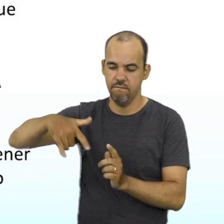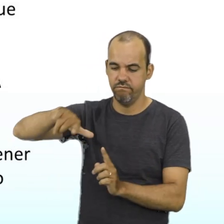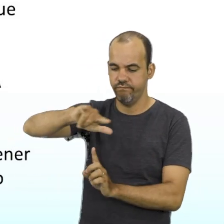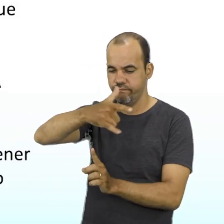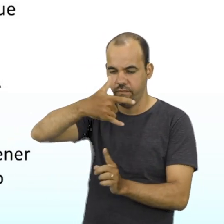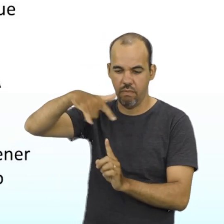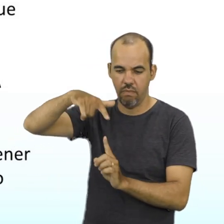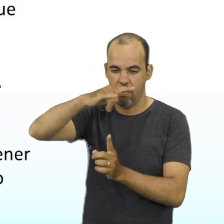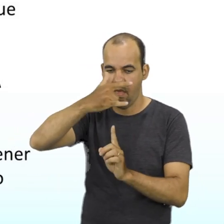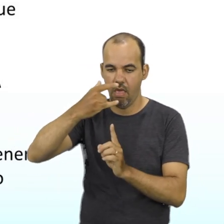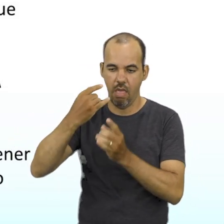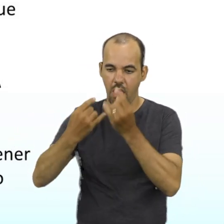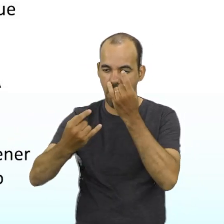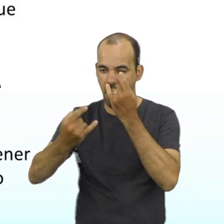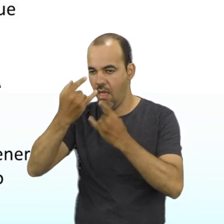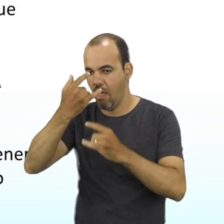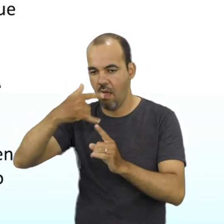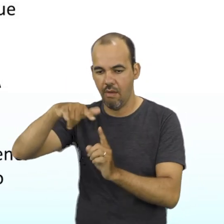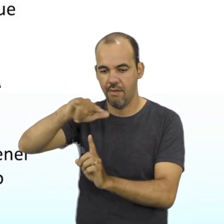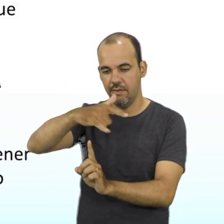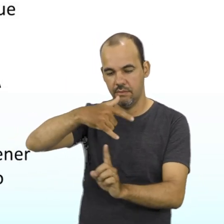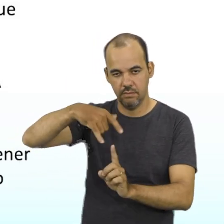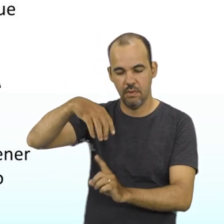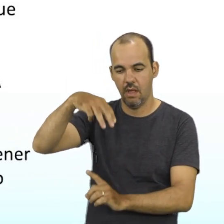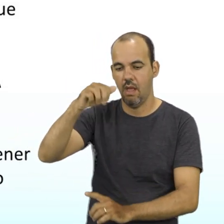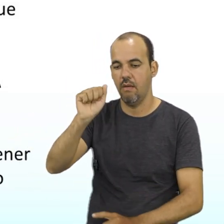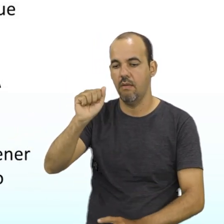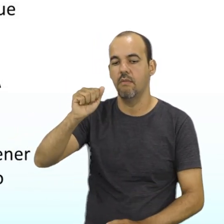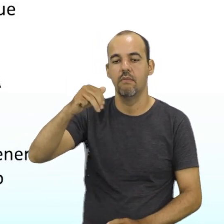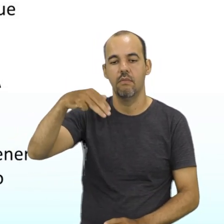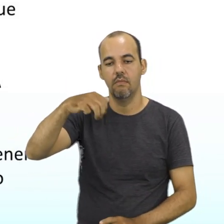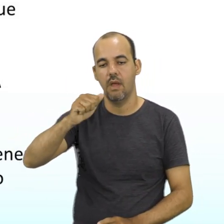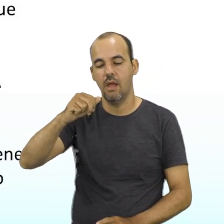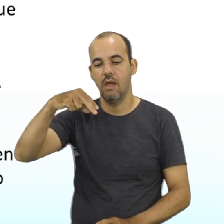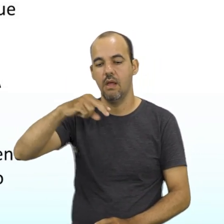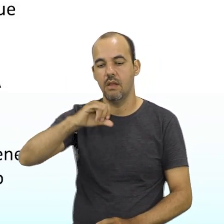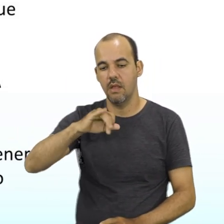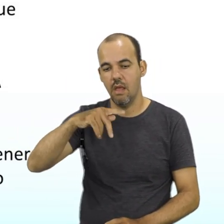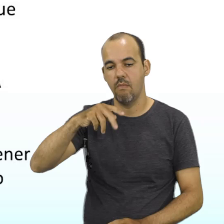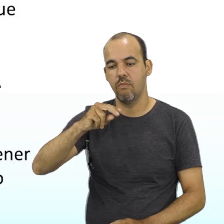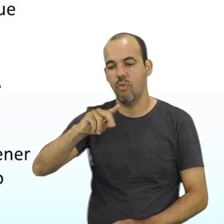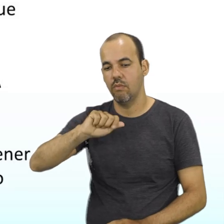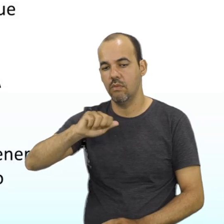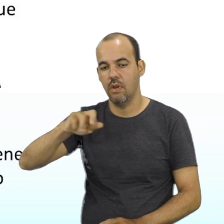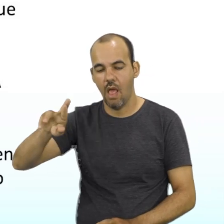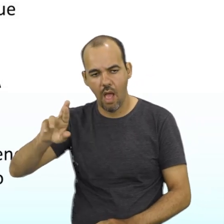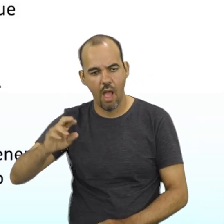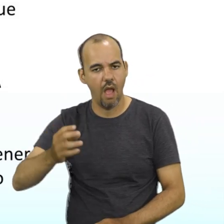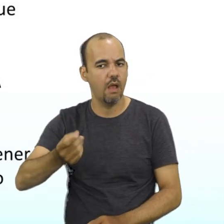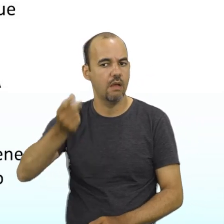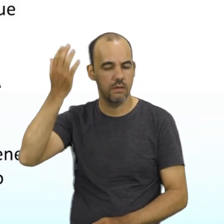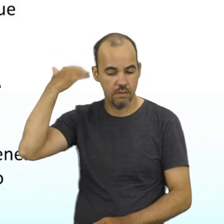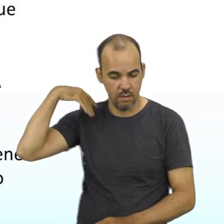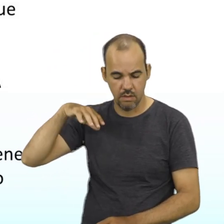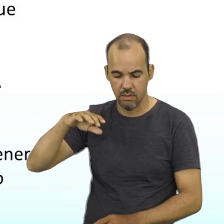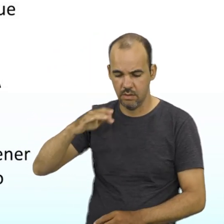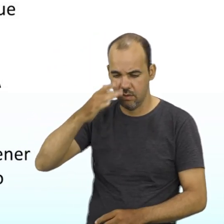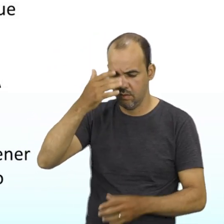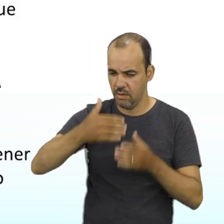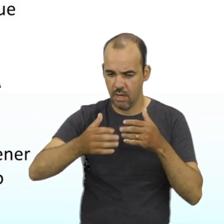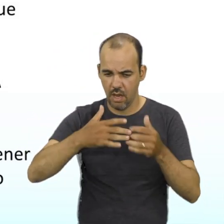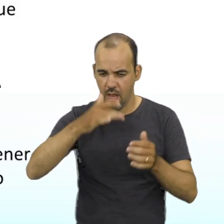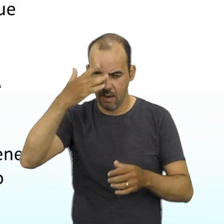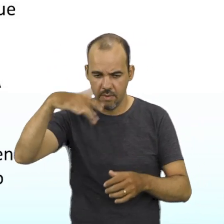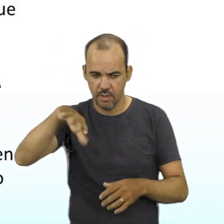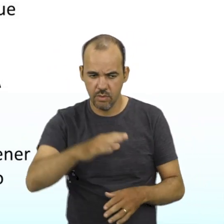nesse segundo parágrafo, que manipular é uma das primeiras coisas que aprendemos na vida, já com uma idade muito cedo,